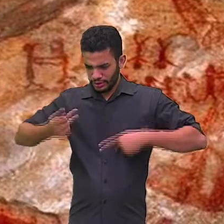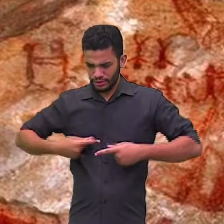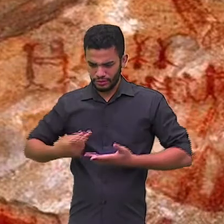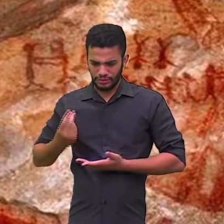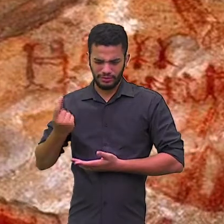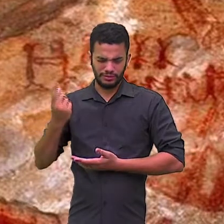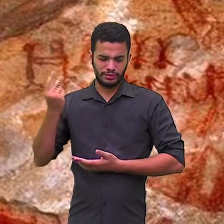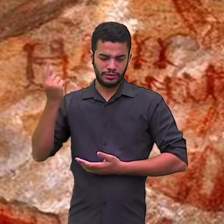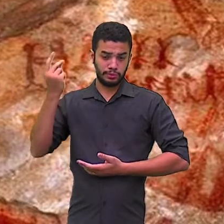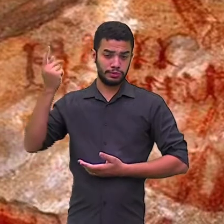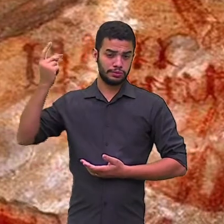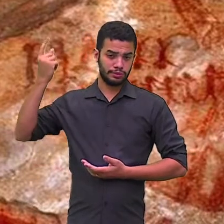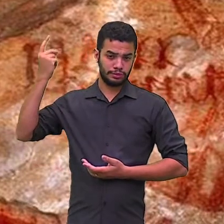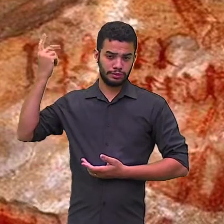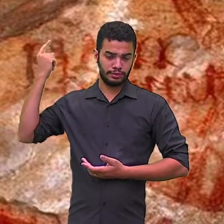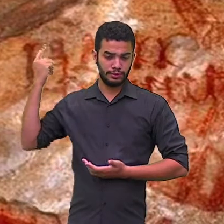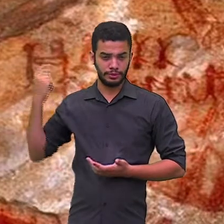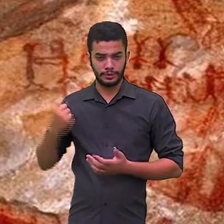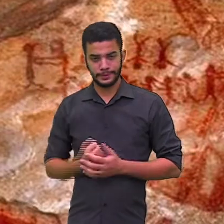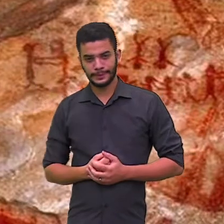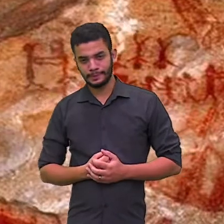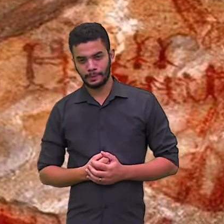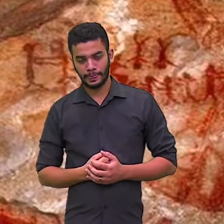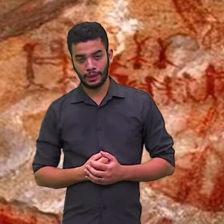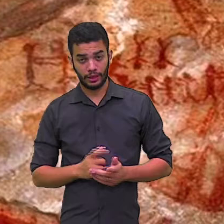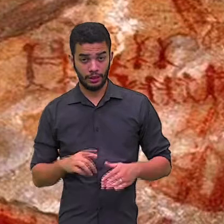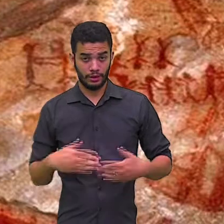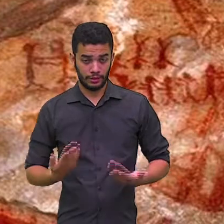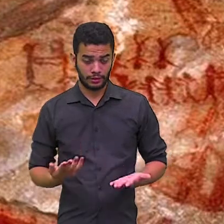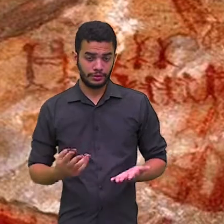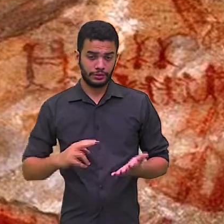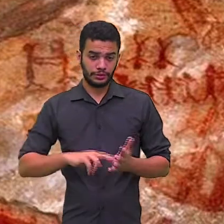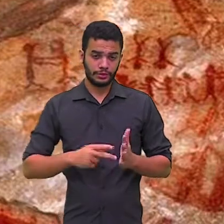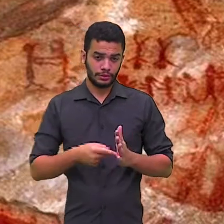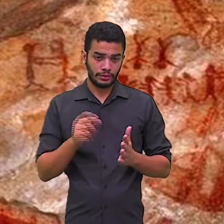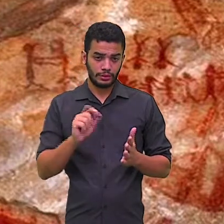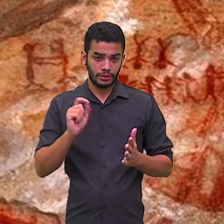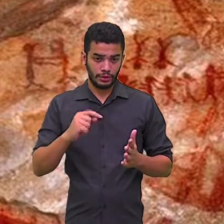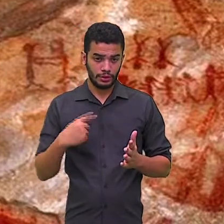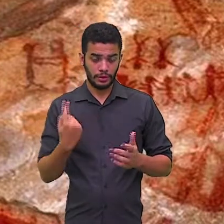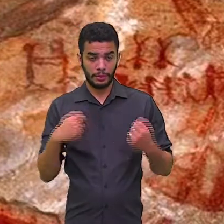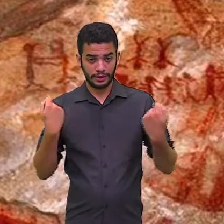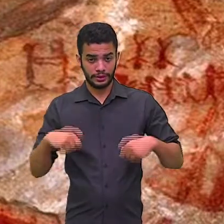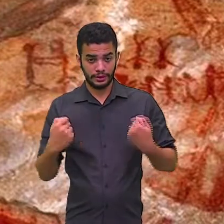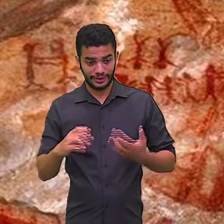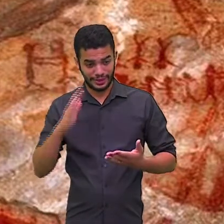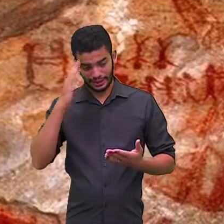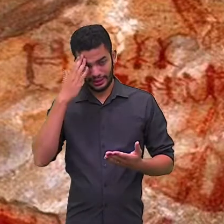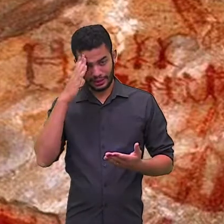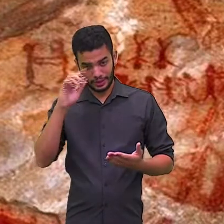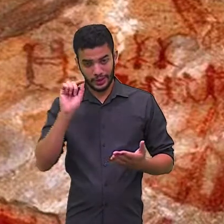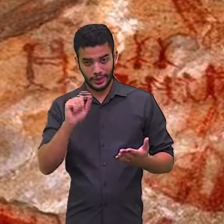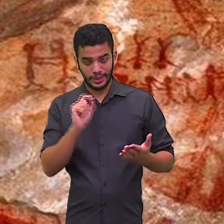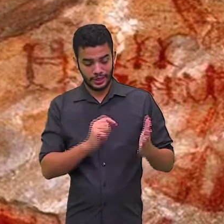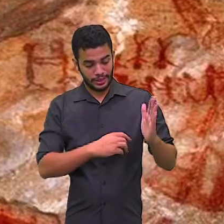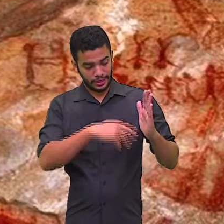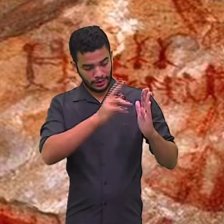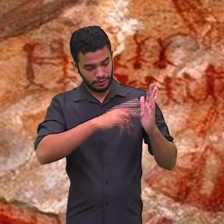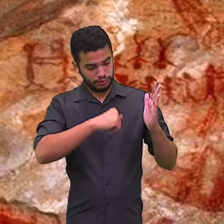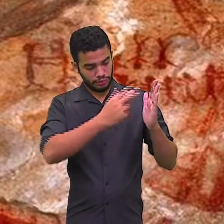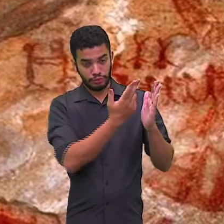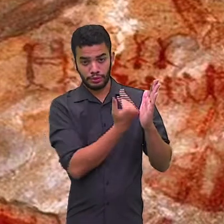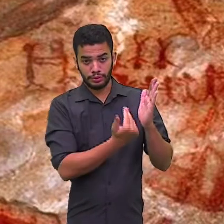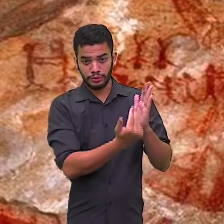primeiro lugar, que, como patrimônios da humanidade, os sítios de pinturas e gravuras rupestres